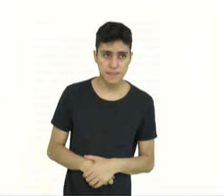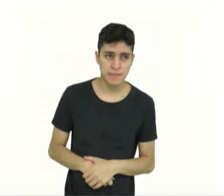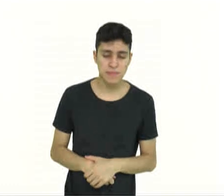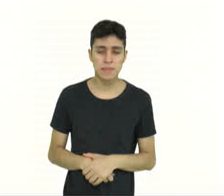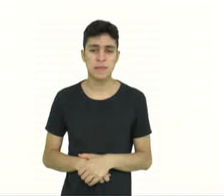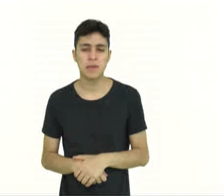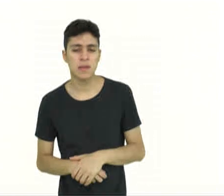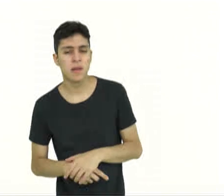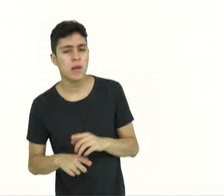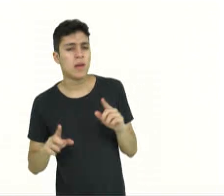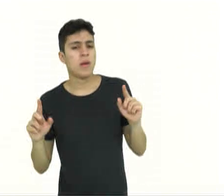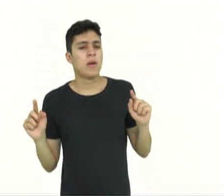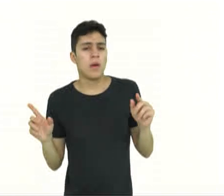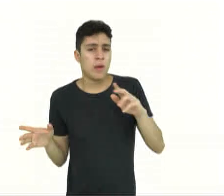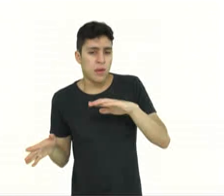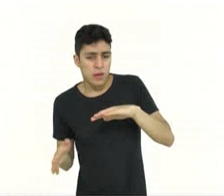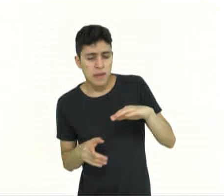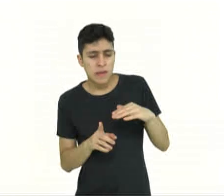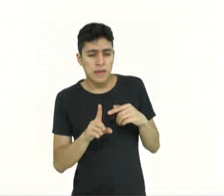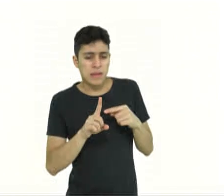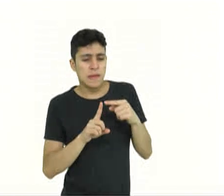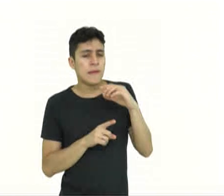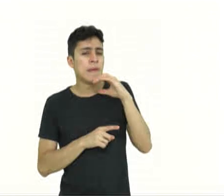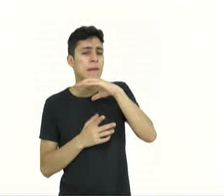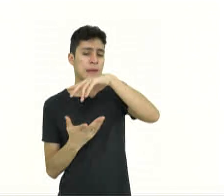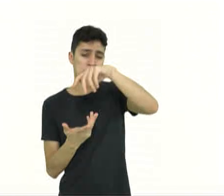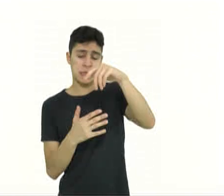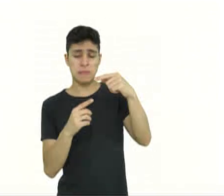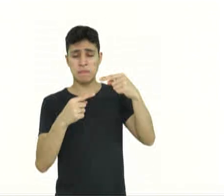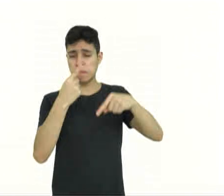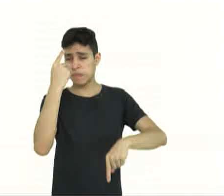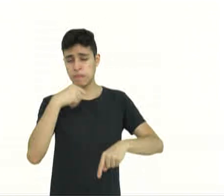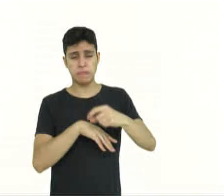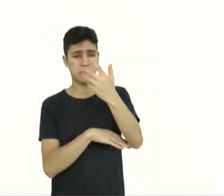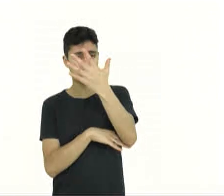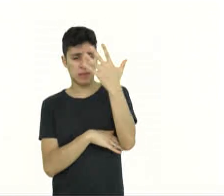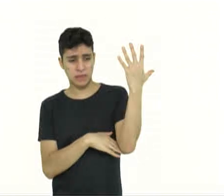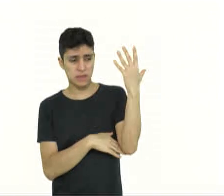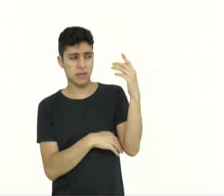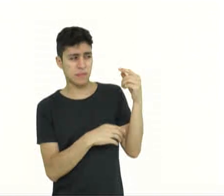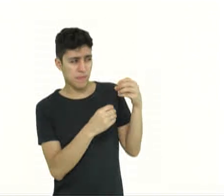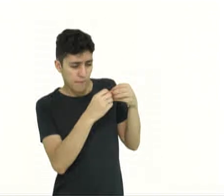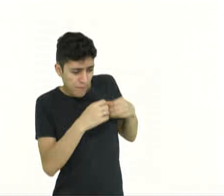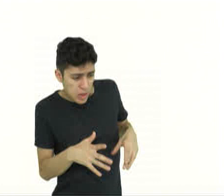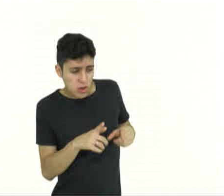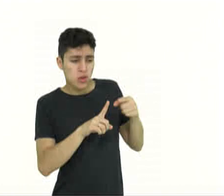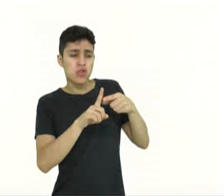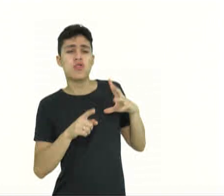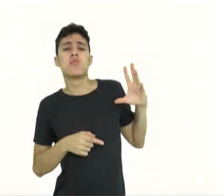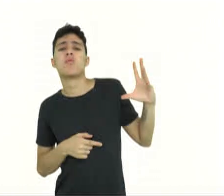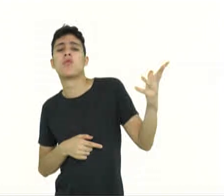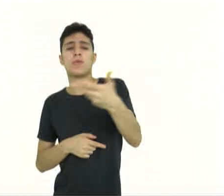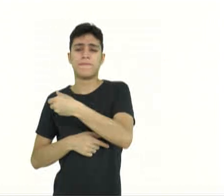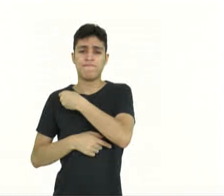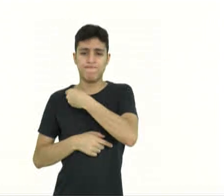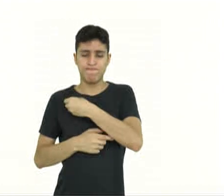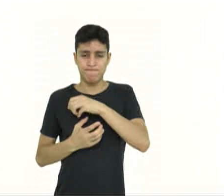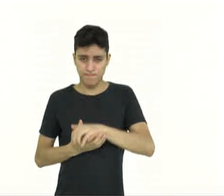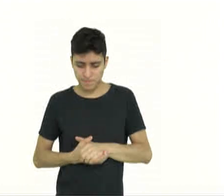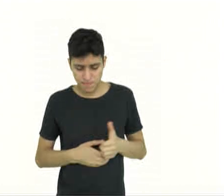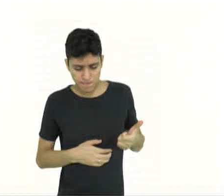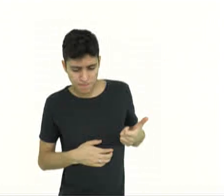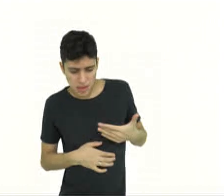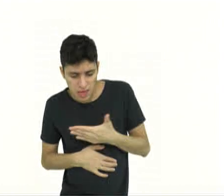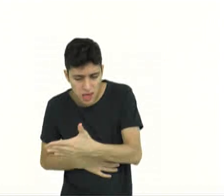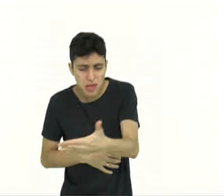A elevação da temperatura global afeta o equilíbrio ambiental, atingindo todos os tipos de vida, claro, né? Animais marinhos, os peixes